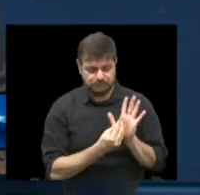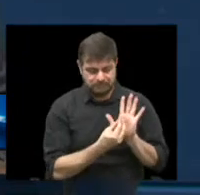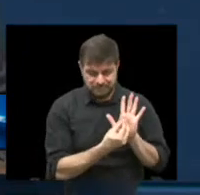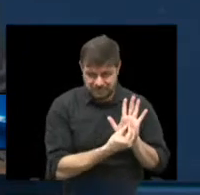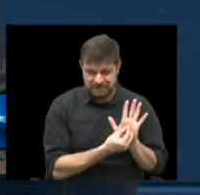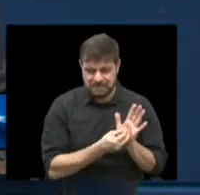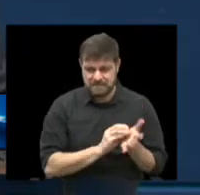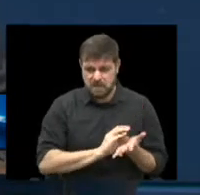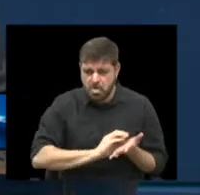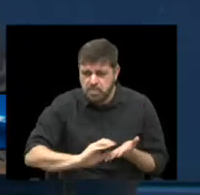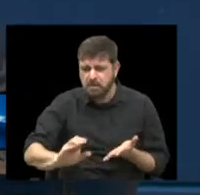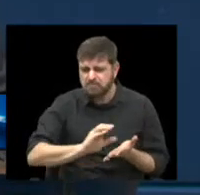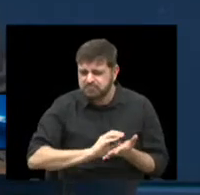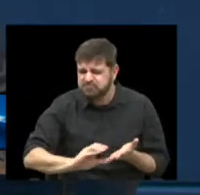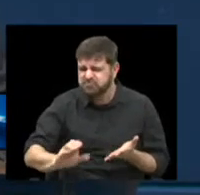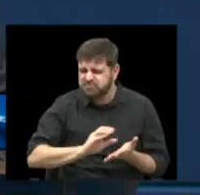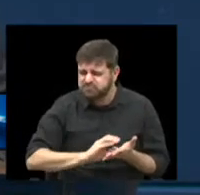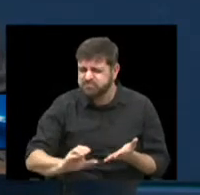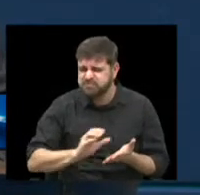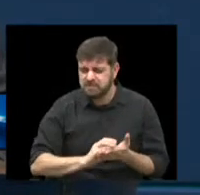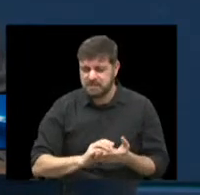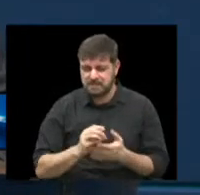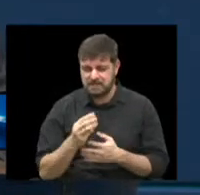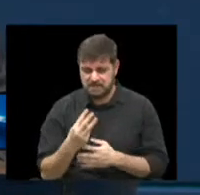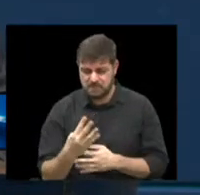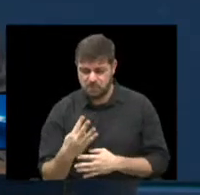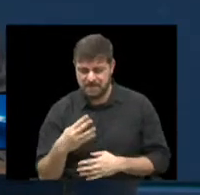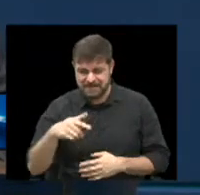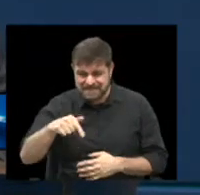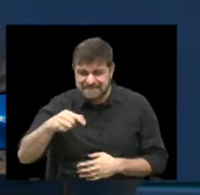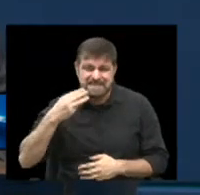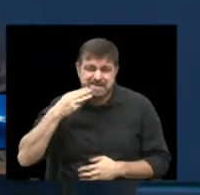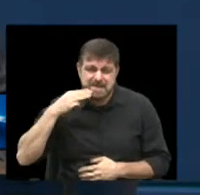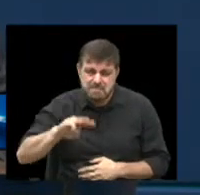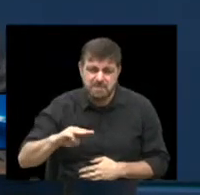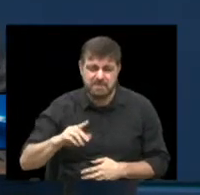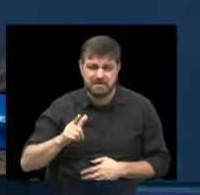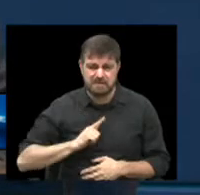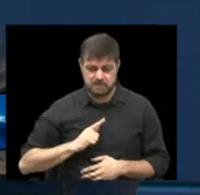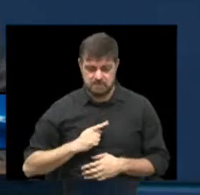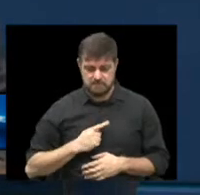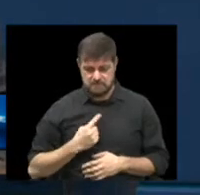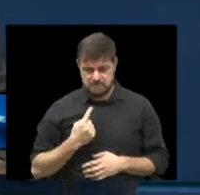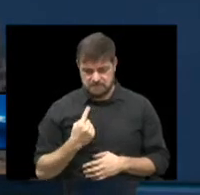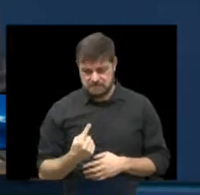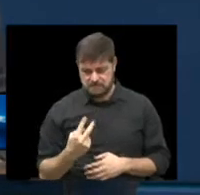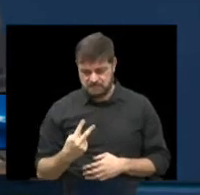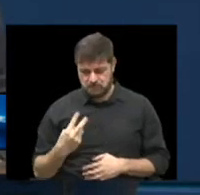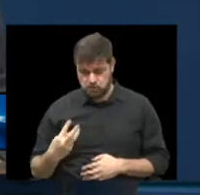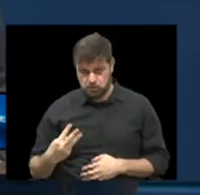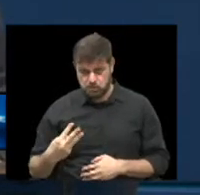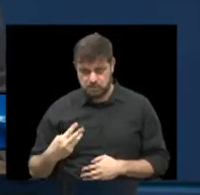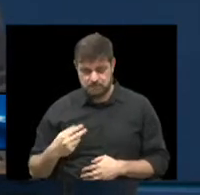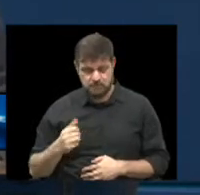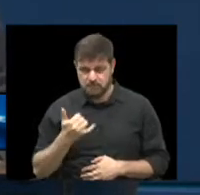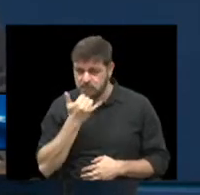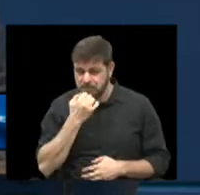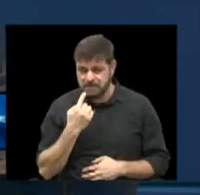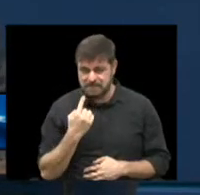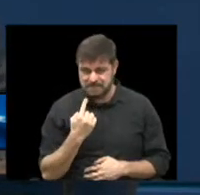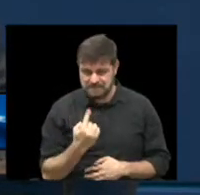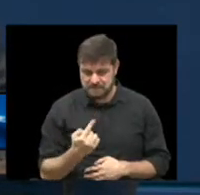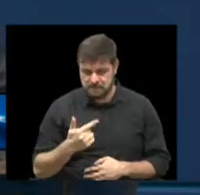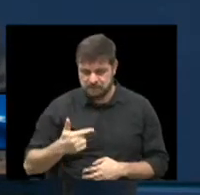quase 347 milhões, sendo 122 milhões no sistema de abastecimento de